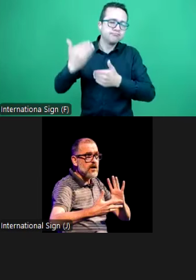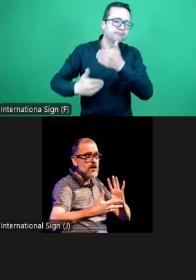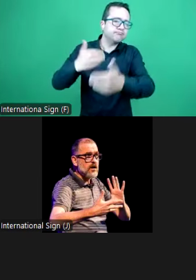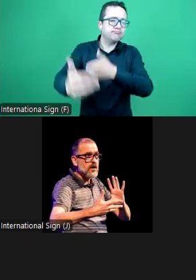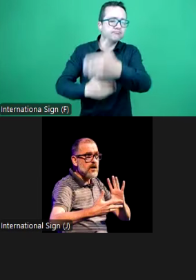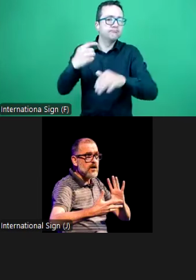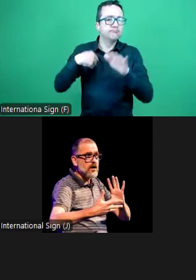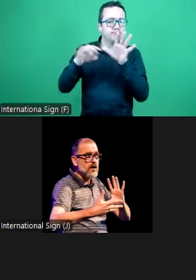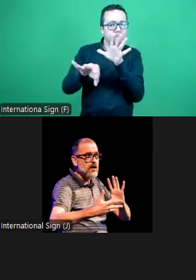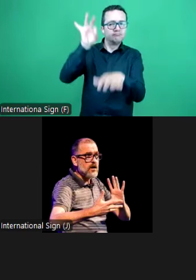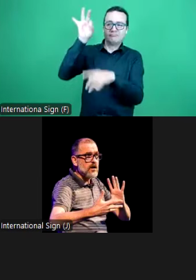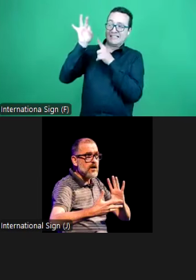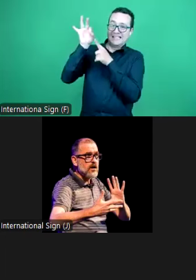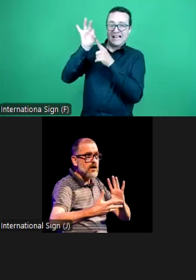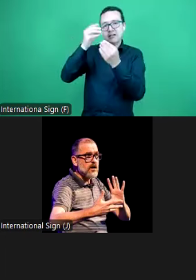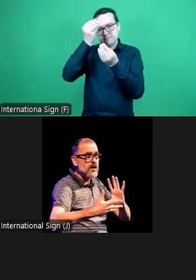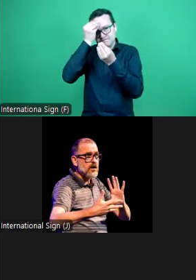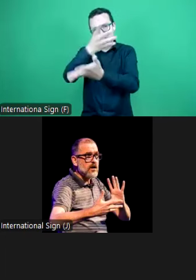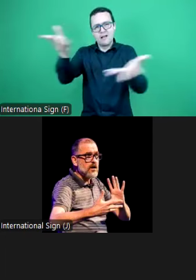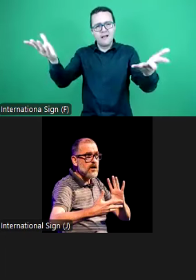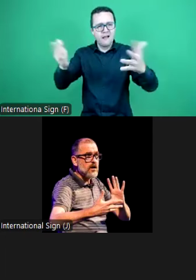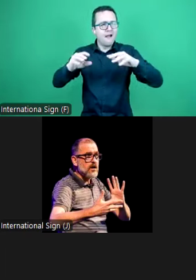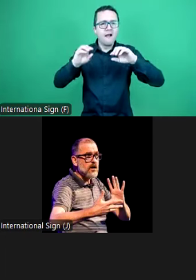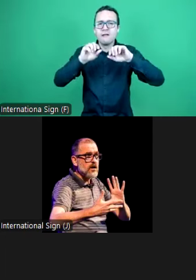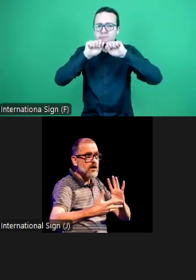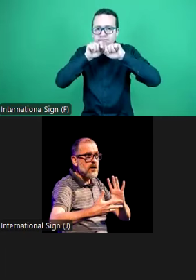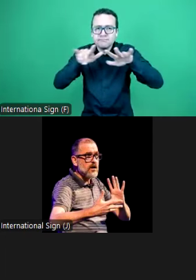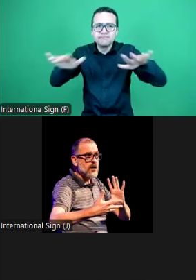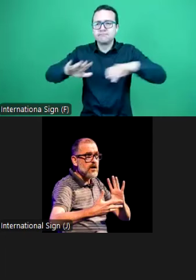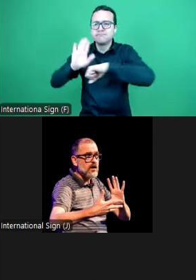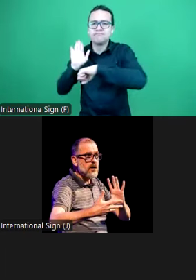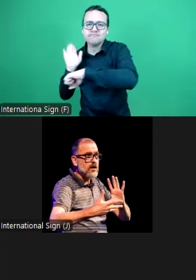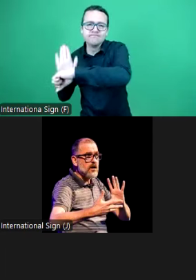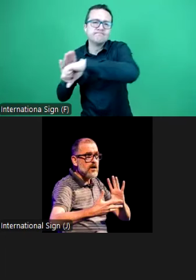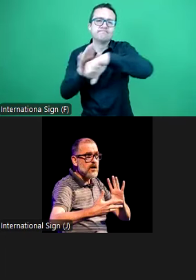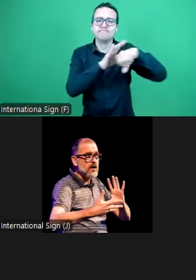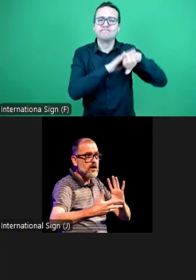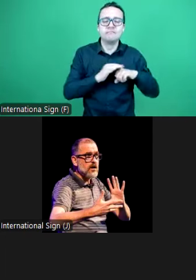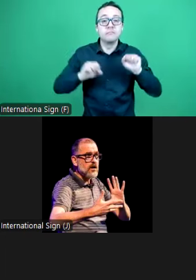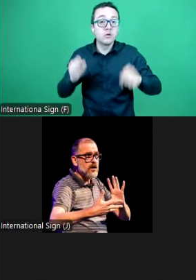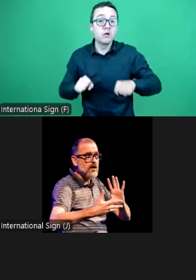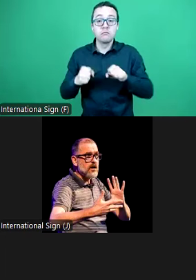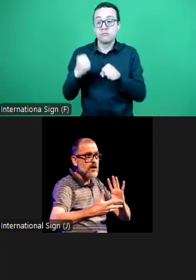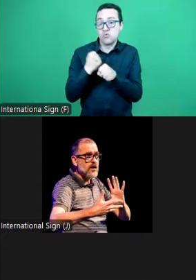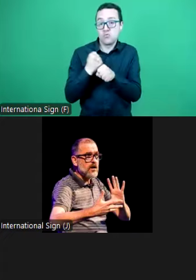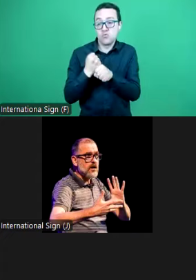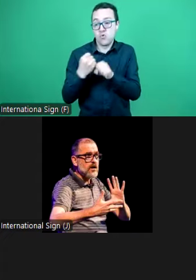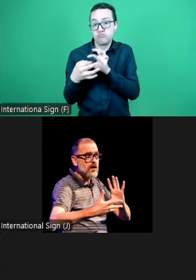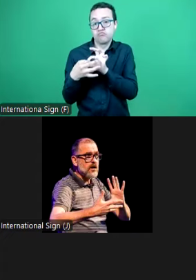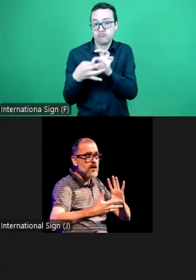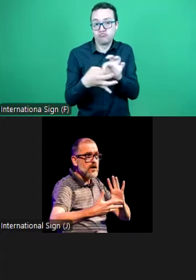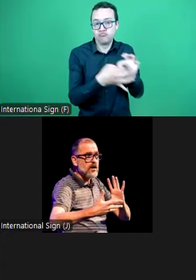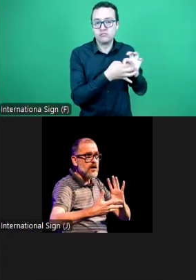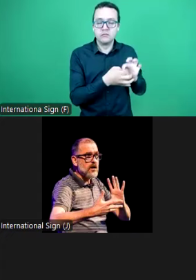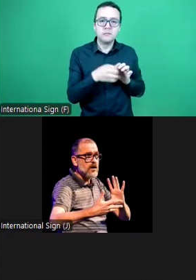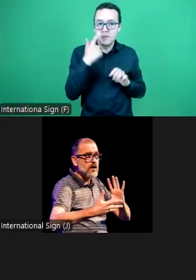uma especificação e o que fazemos é disseminar lá para trabalhar com todos os parceiros.